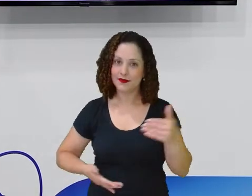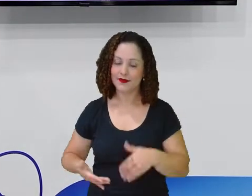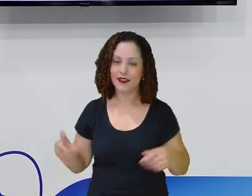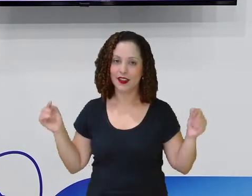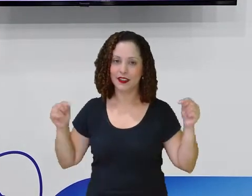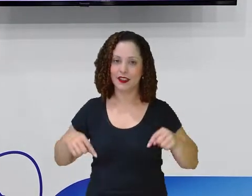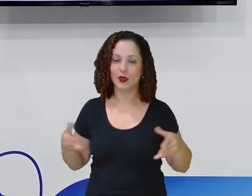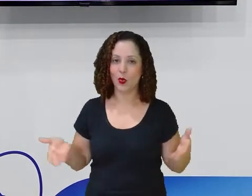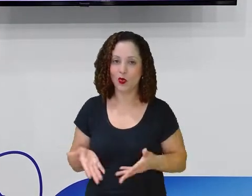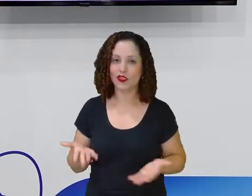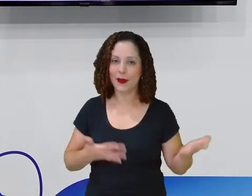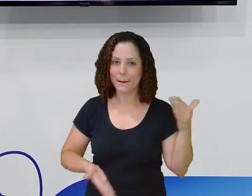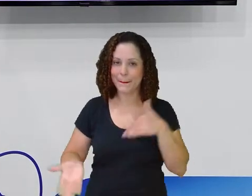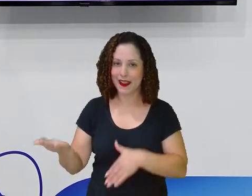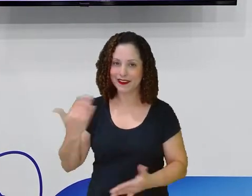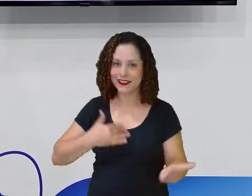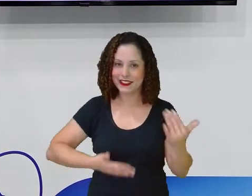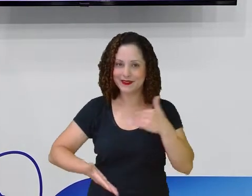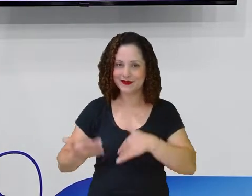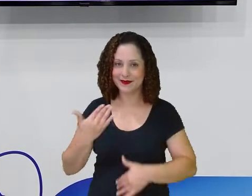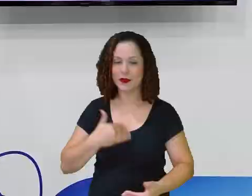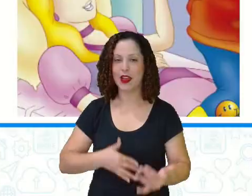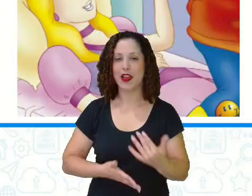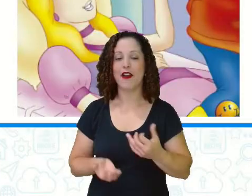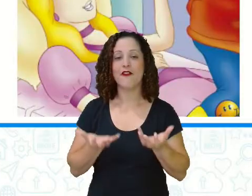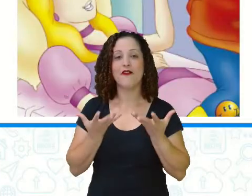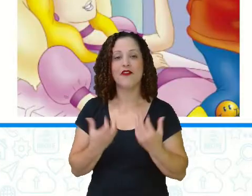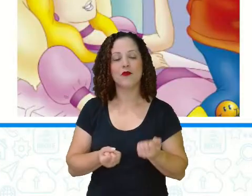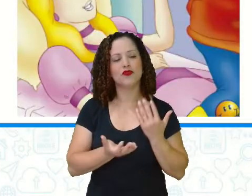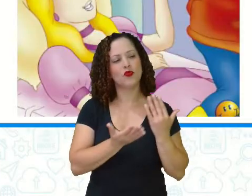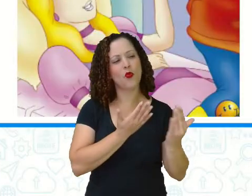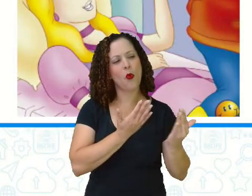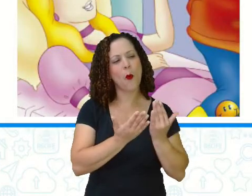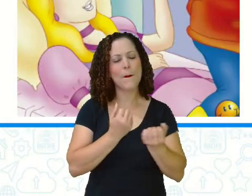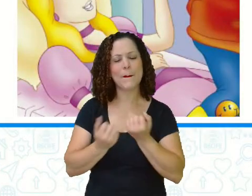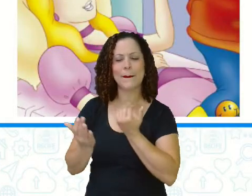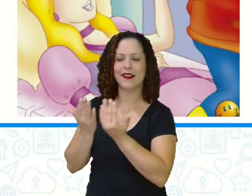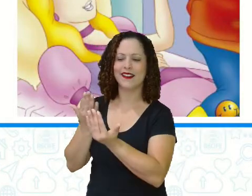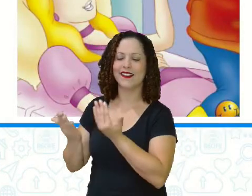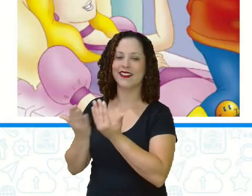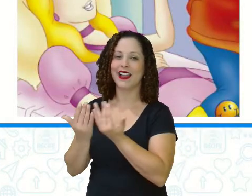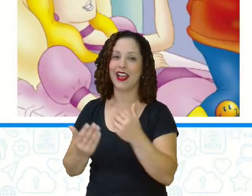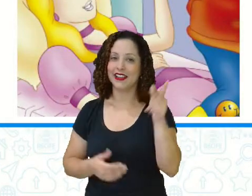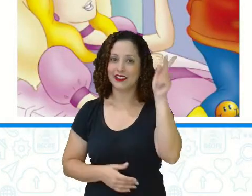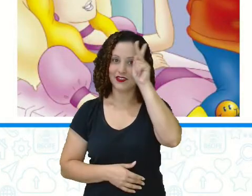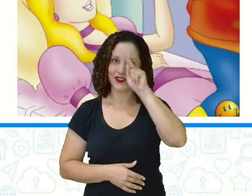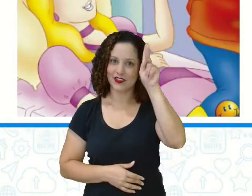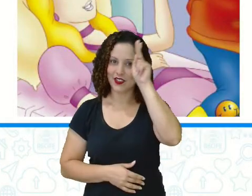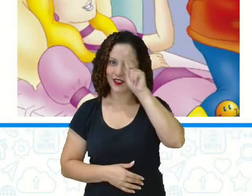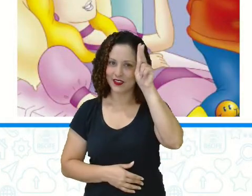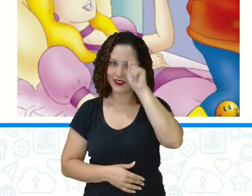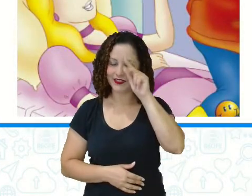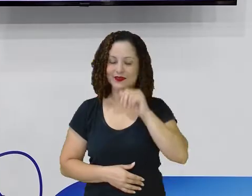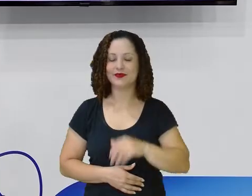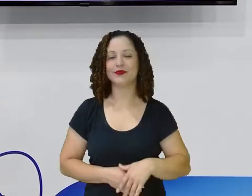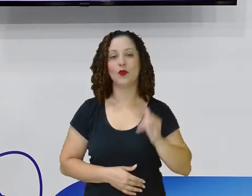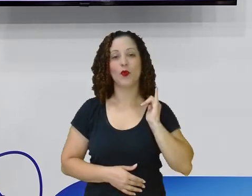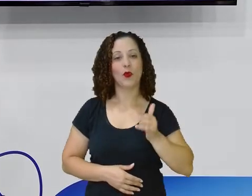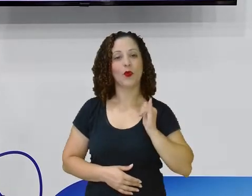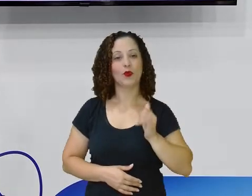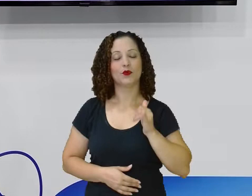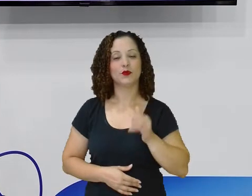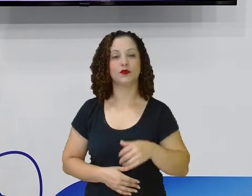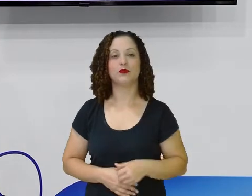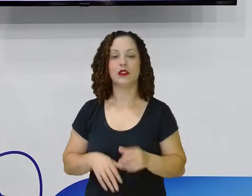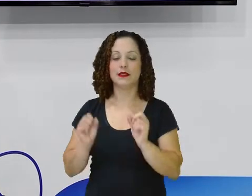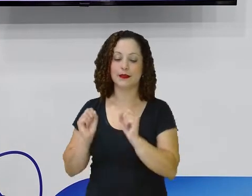como eu disse ontem, vamos comparar dois contos. Quem tem assistido às aulas dessa semana viu